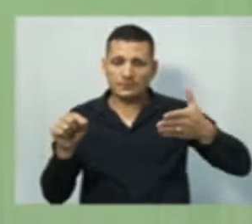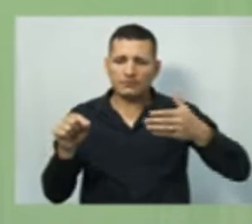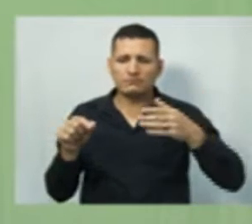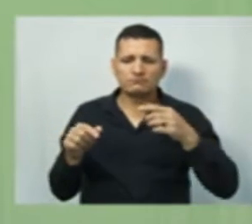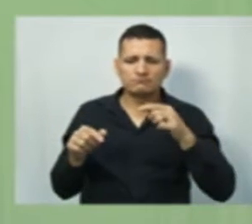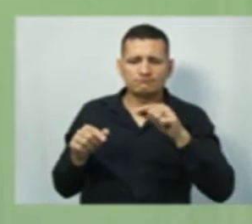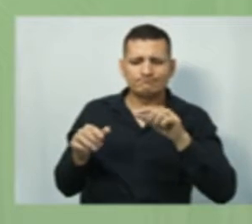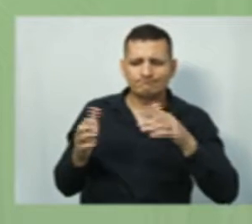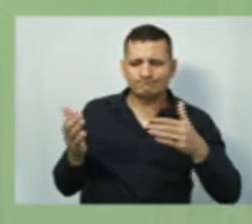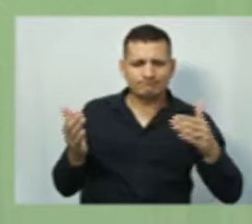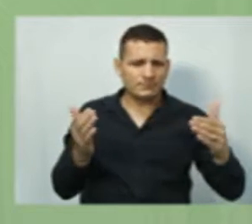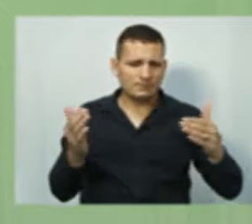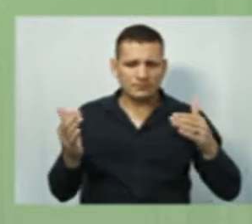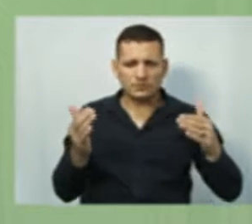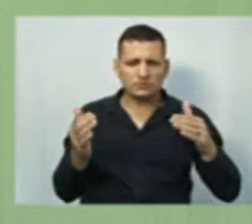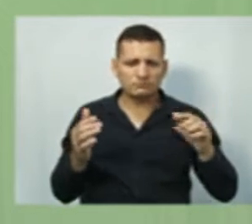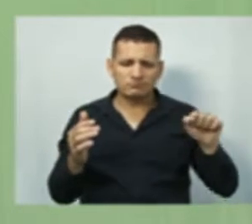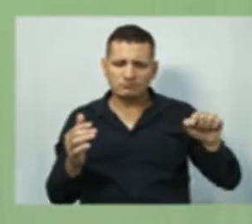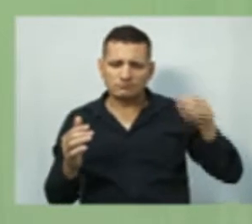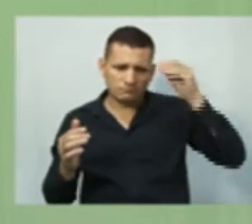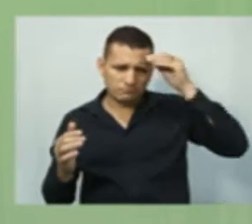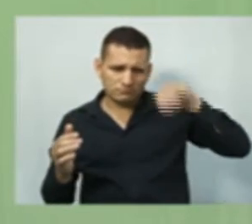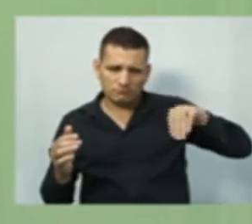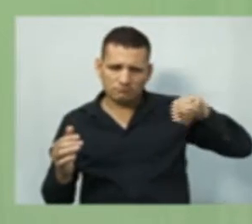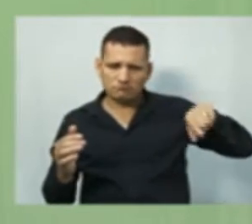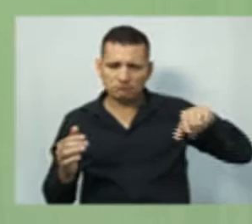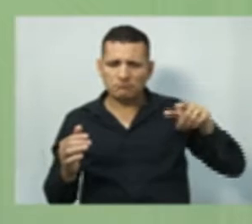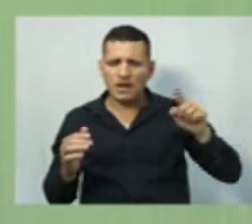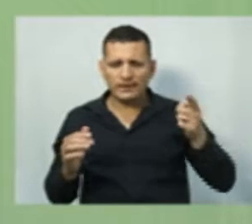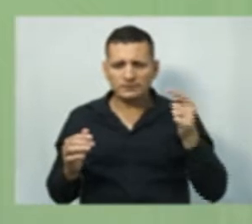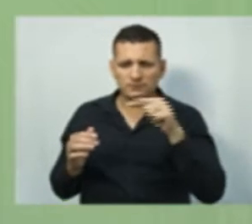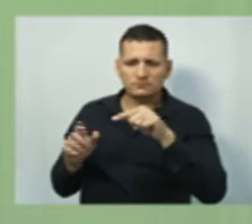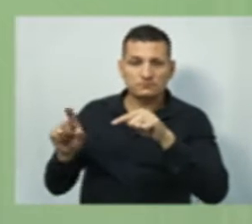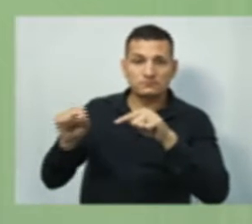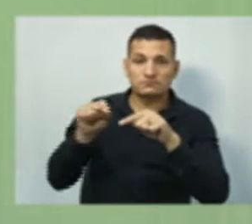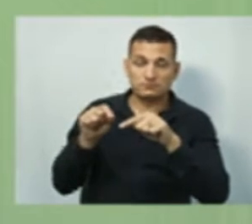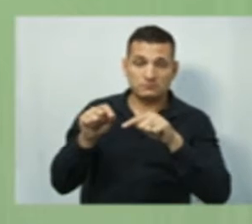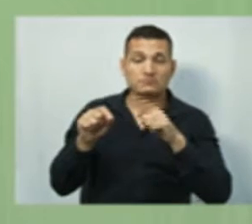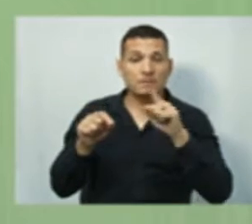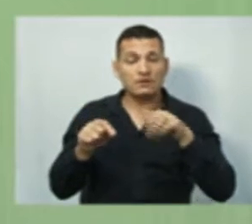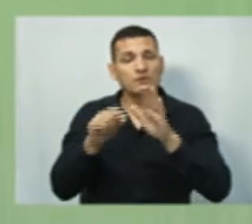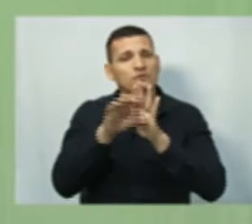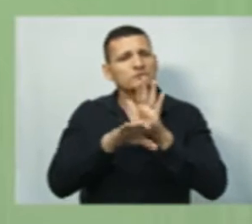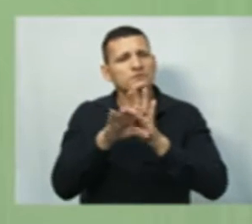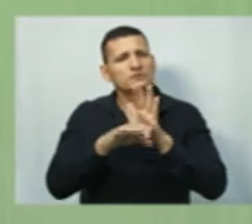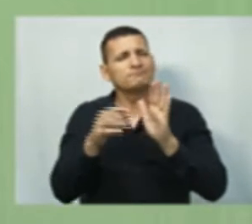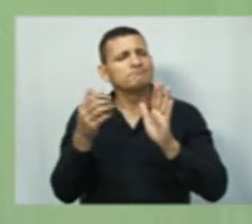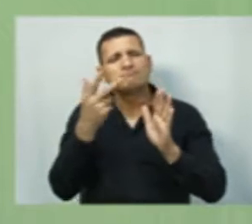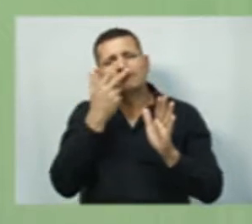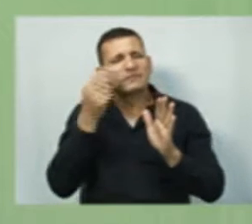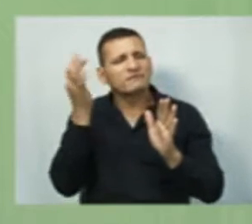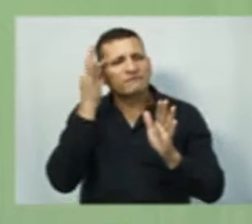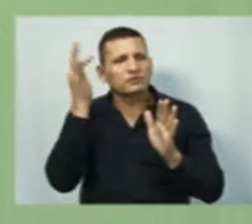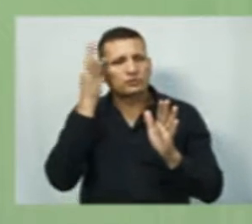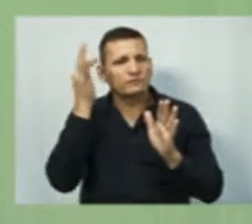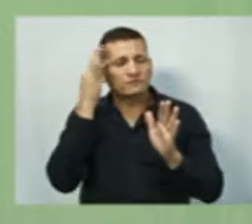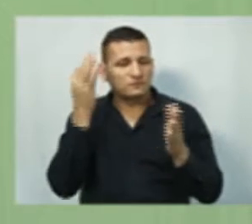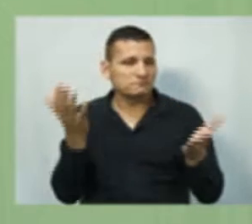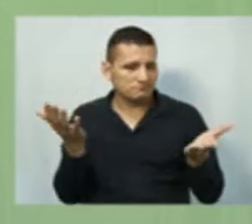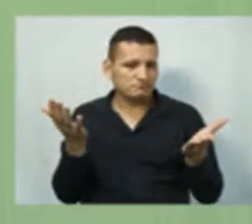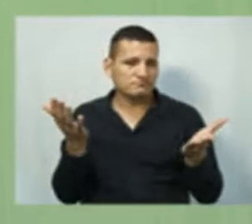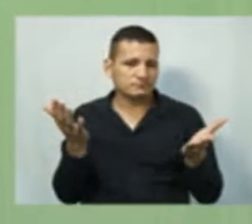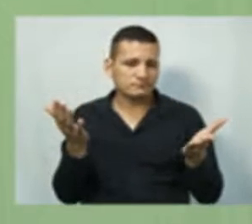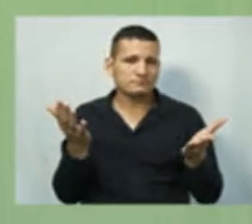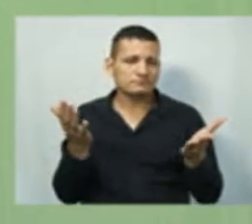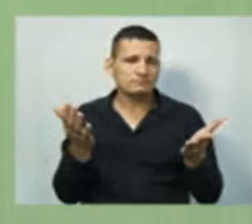depende daquilo que desistimos para obtê-la. É um conceito até um pouco filosófico, né? O custo de algo é o que